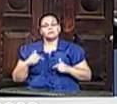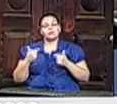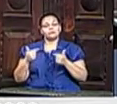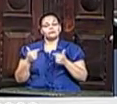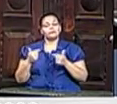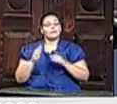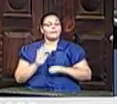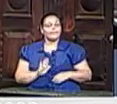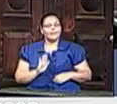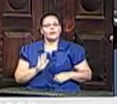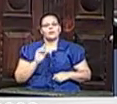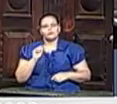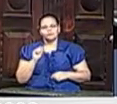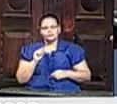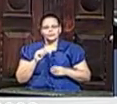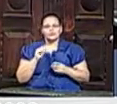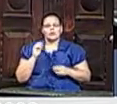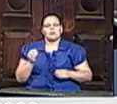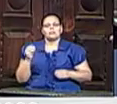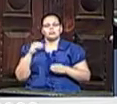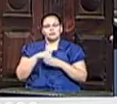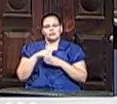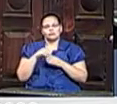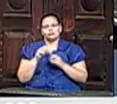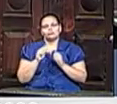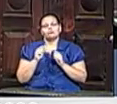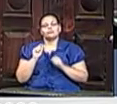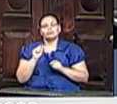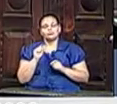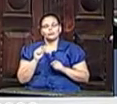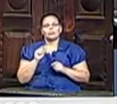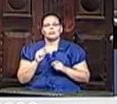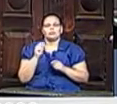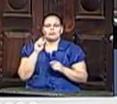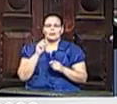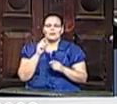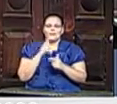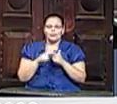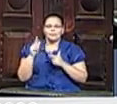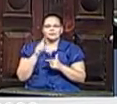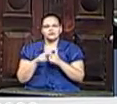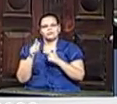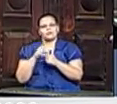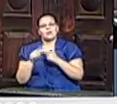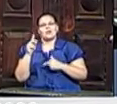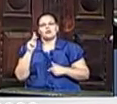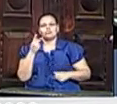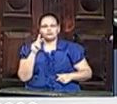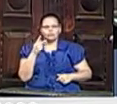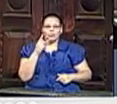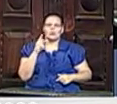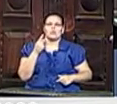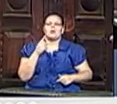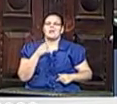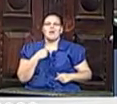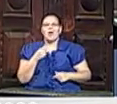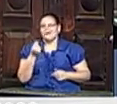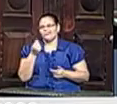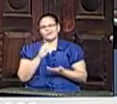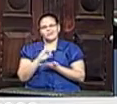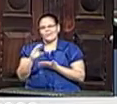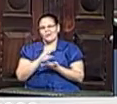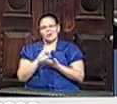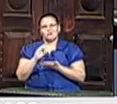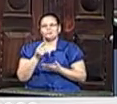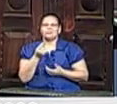um enredo e de um roteiro já engendrado, no sentido de problematizar essa história do financiamento. Olha, não está dando certo, o